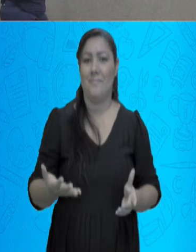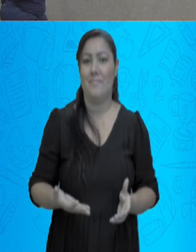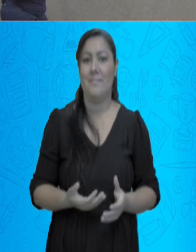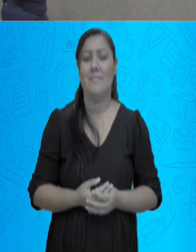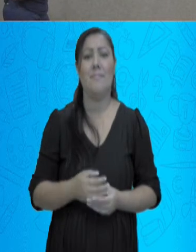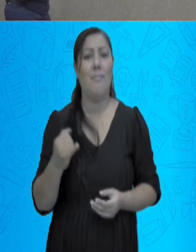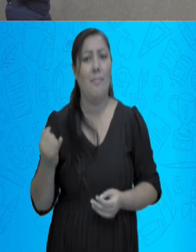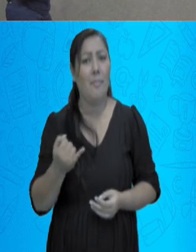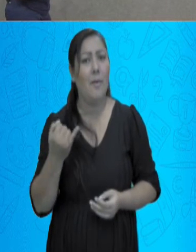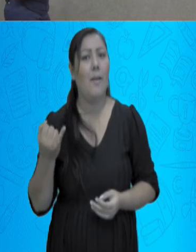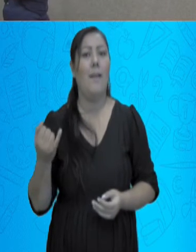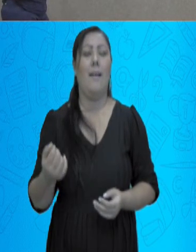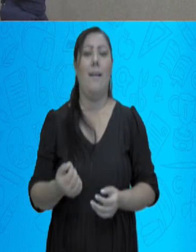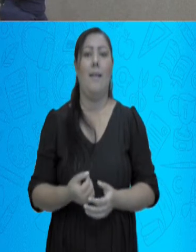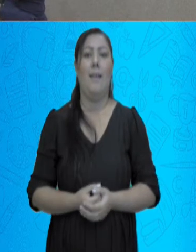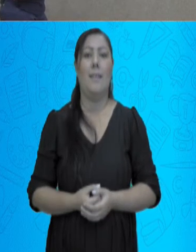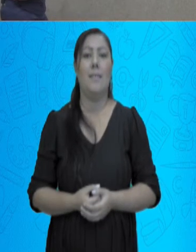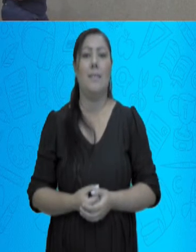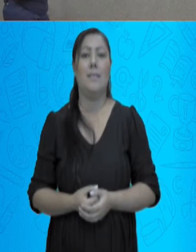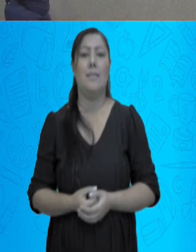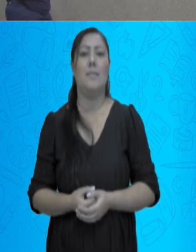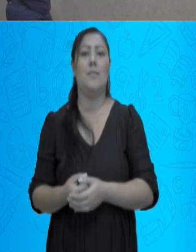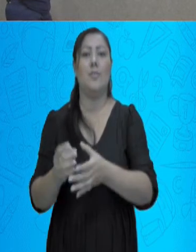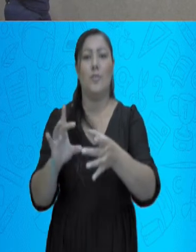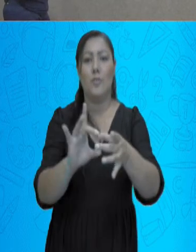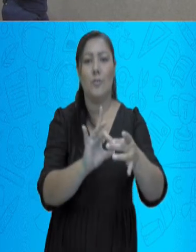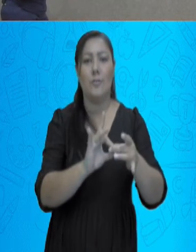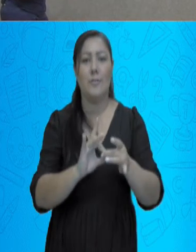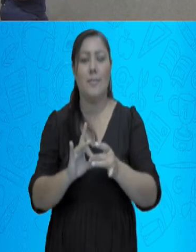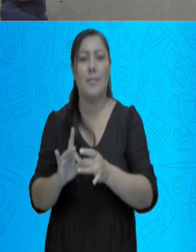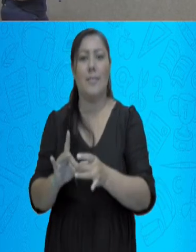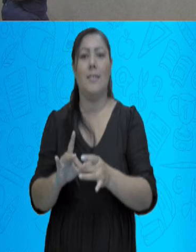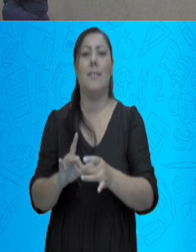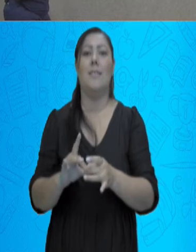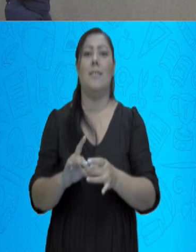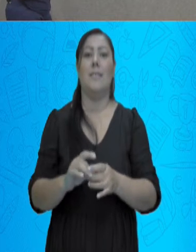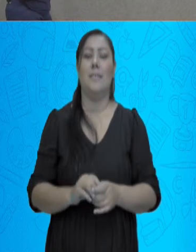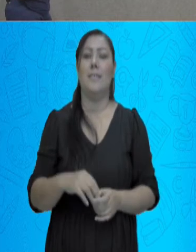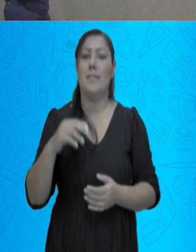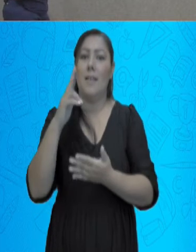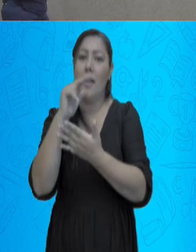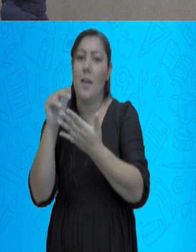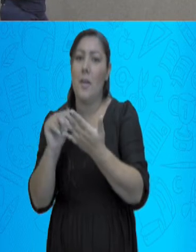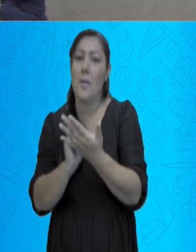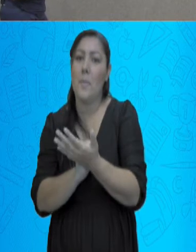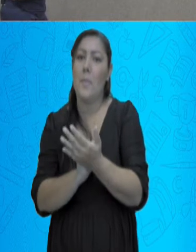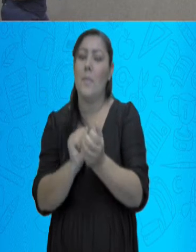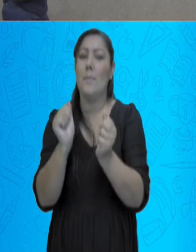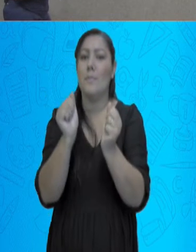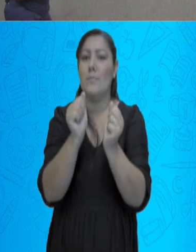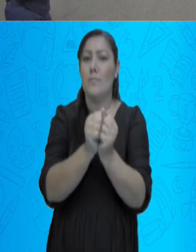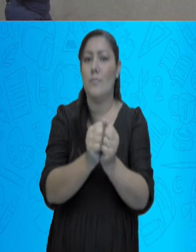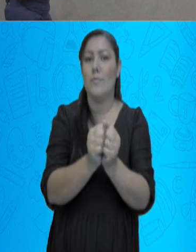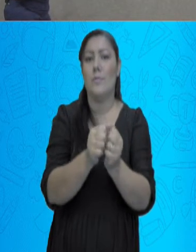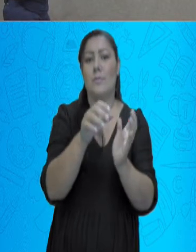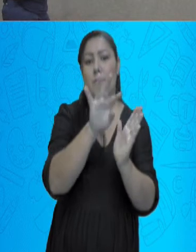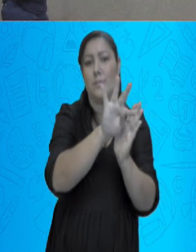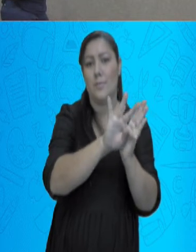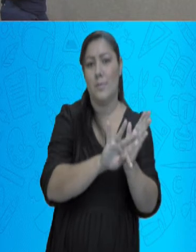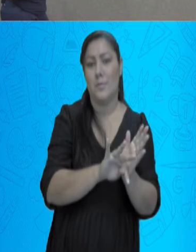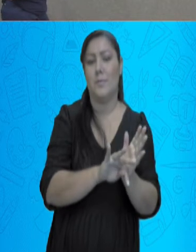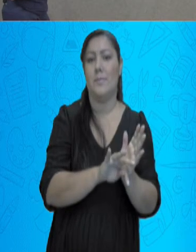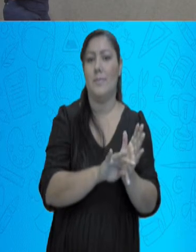seja criativo, né? Que relacione essa imagem com um texto que é verbal, para manter esse texto de